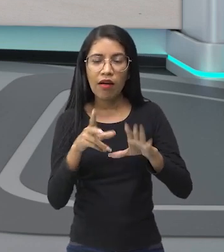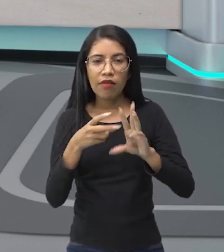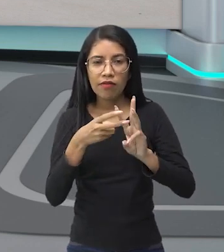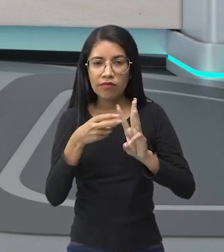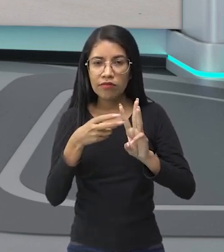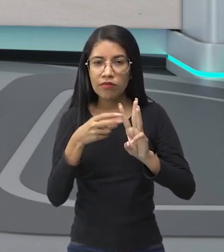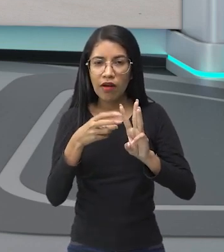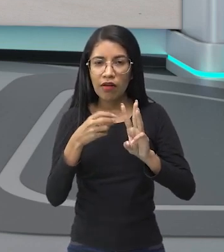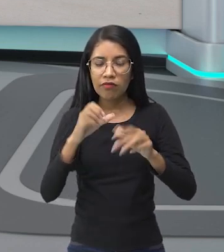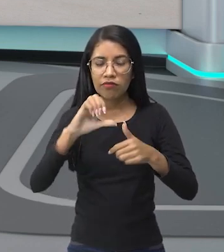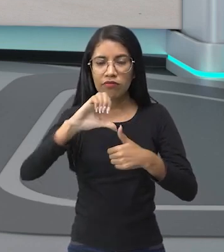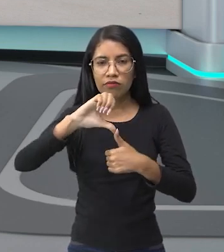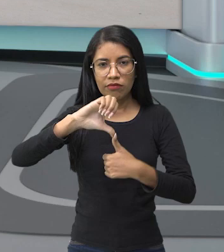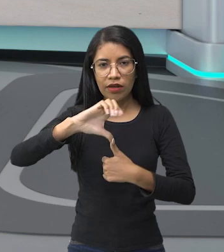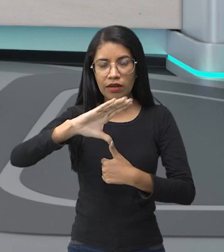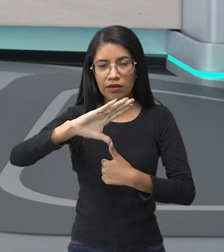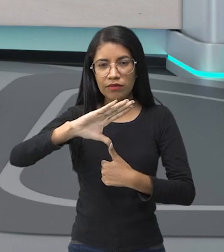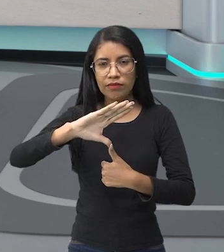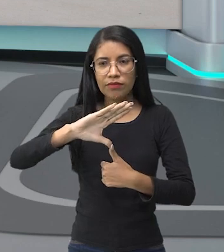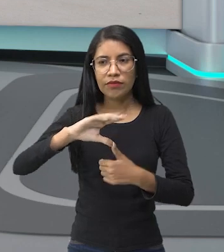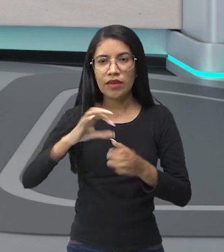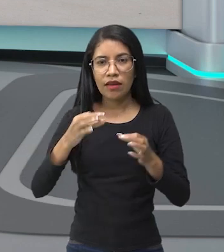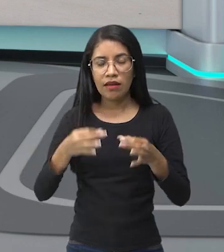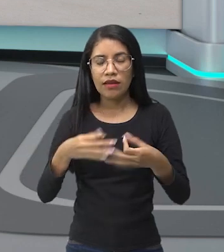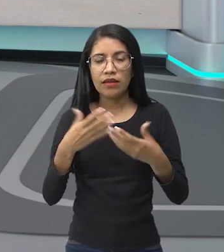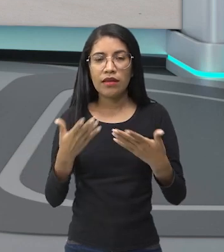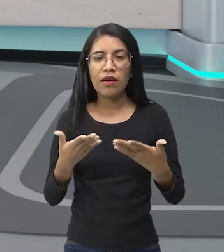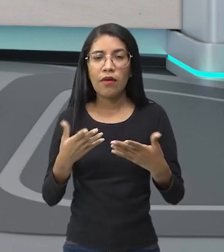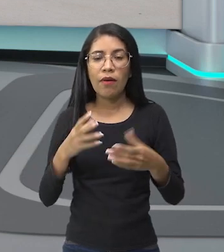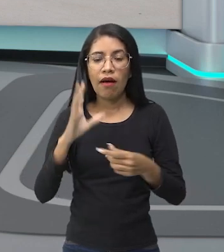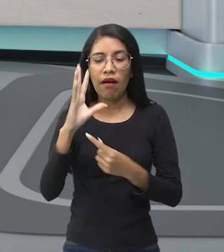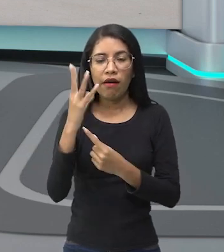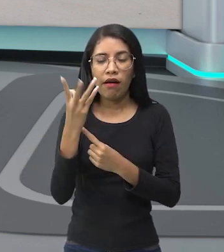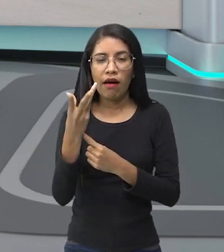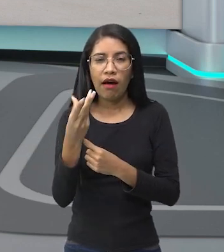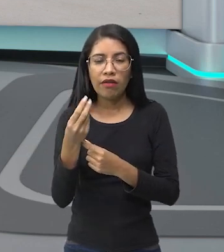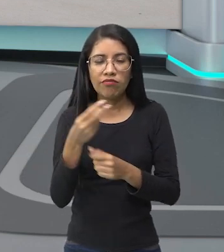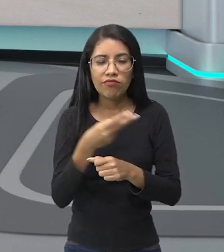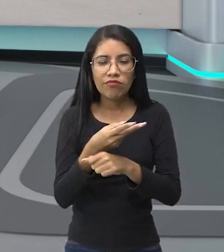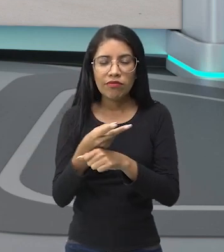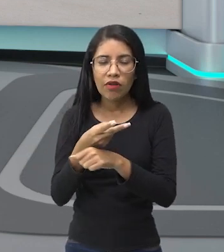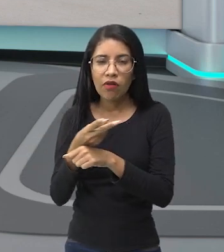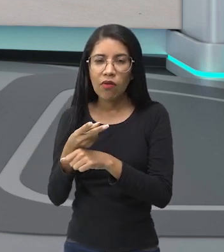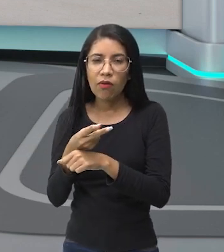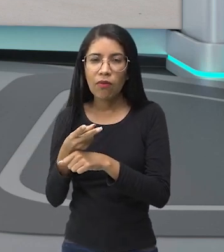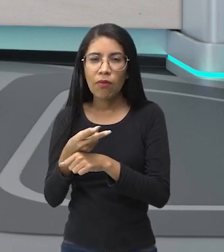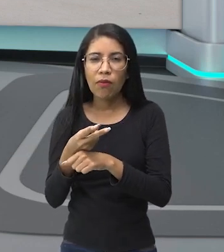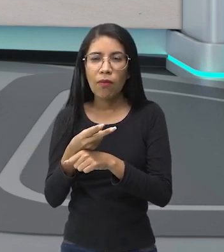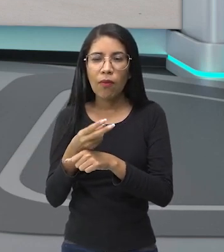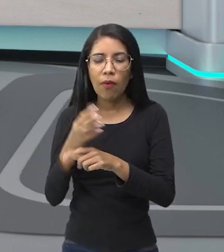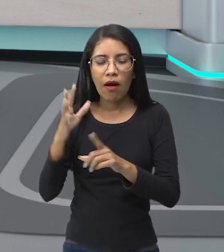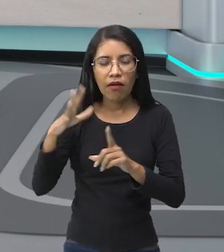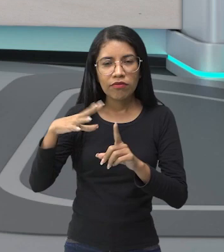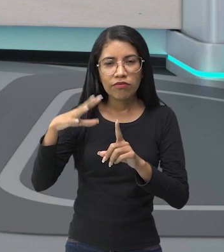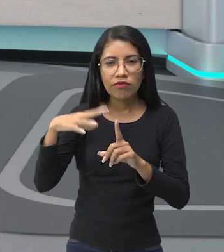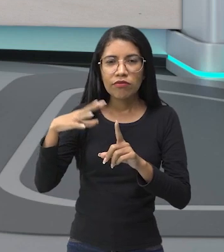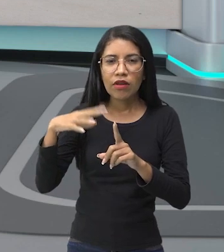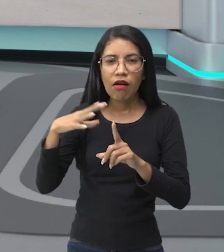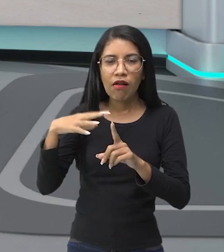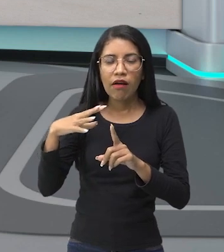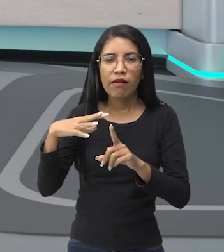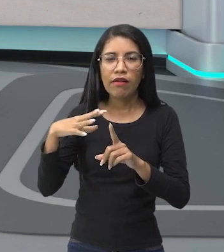índio da América do Sul, certo? E isso quer dizer que a arte ela vai buscar, né, essa influência,